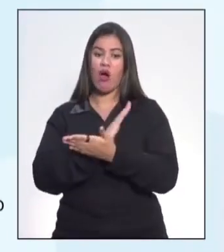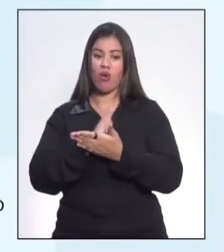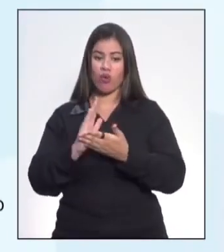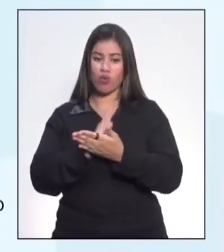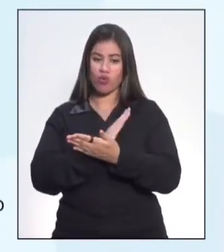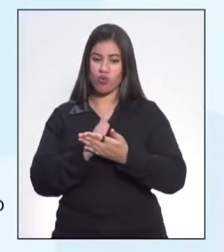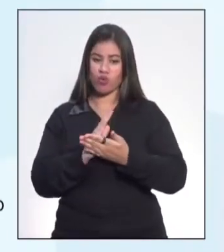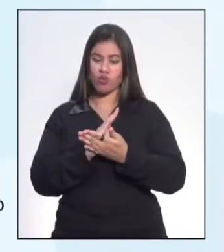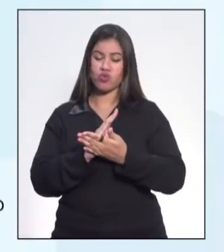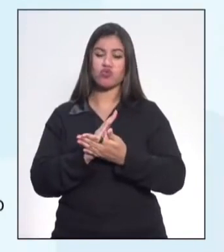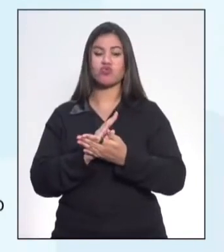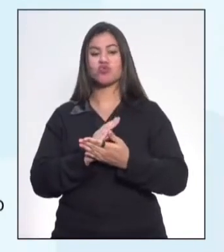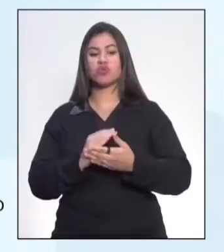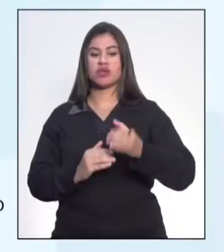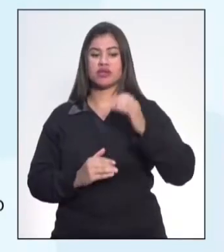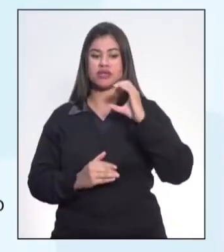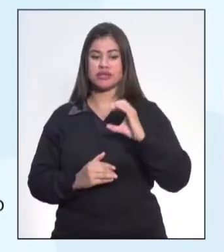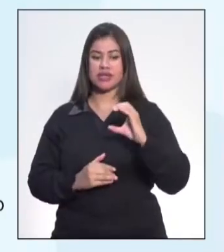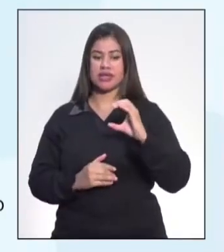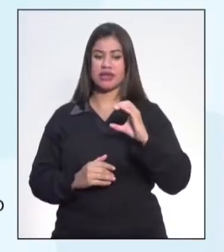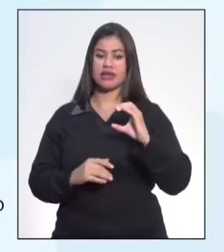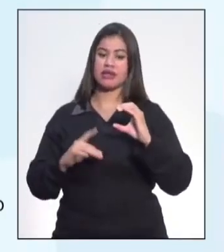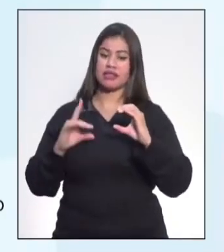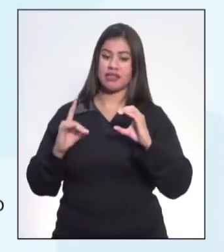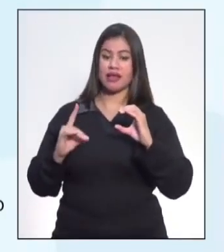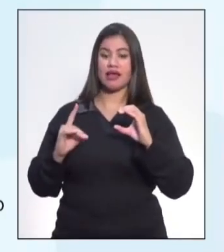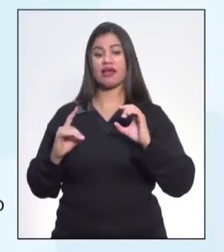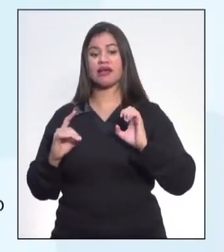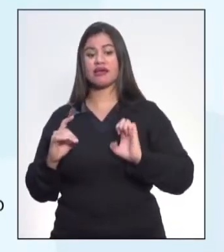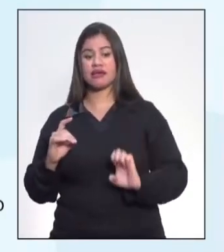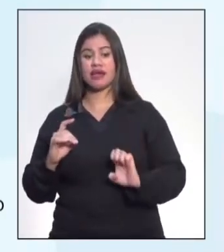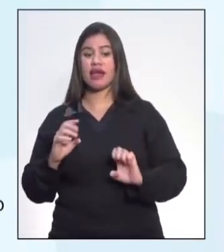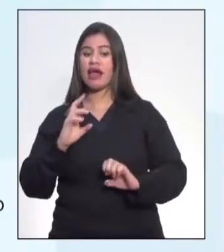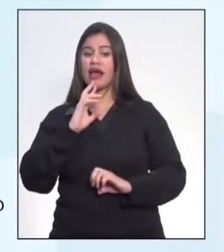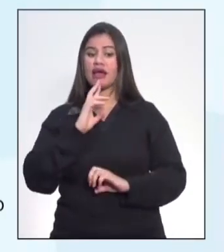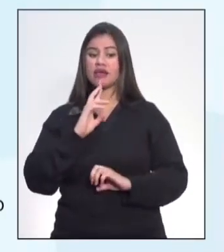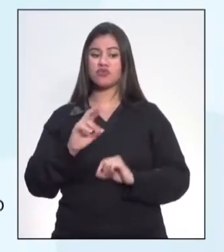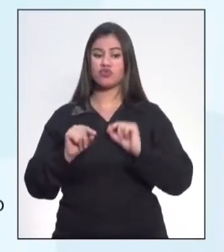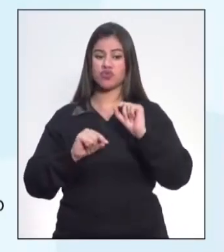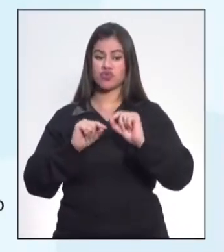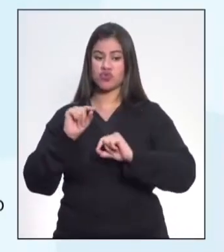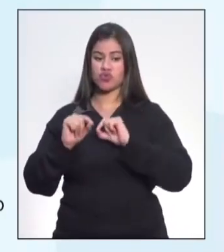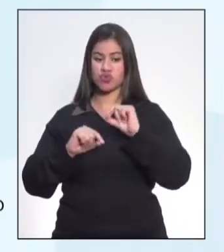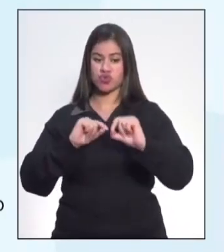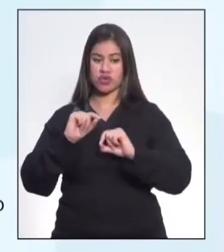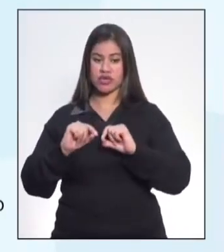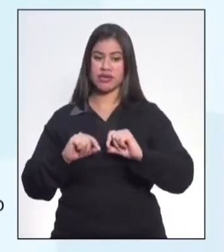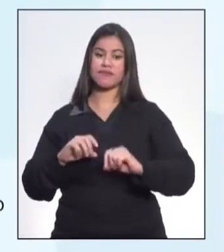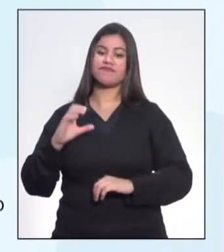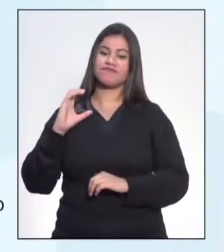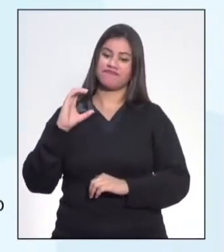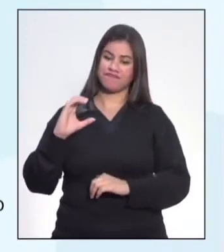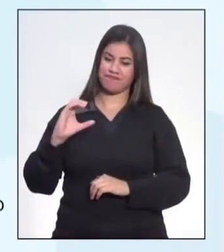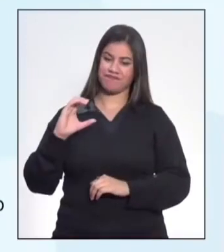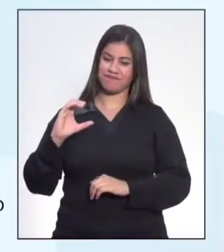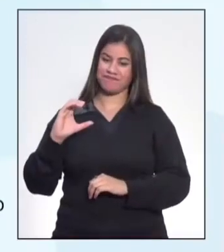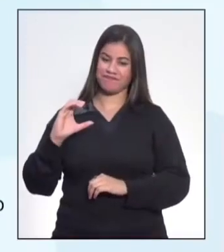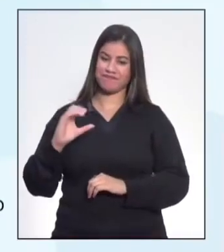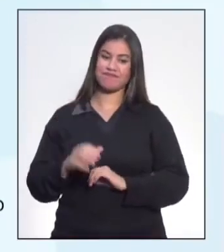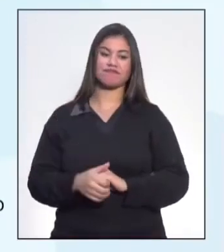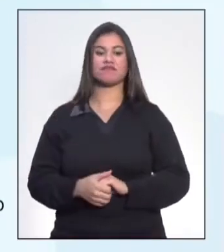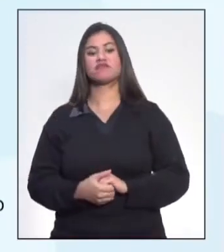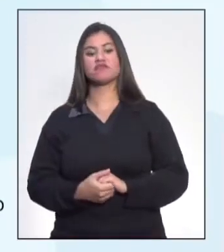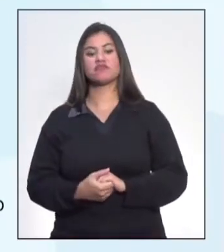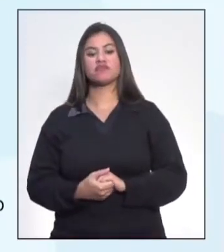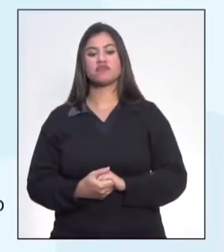C, outras D, alguns E. A resposta desse exercício é o consumo todo do oxigênio pelas pessoas. Como